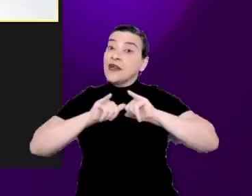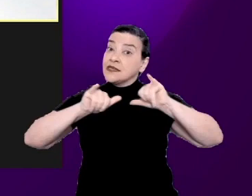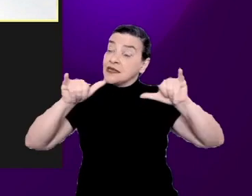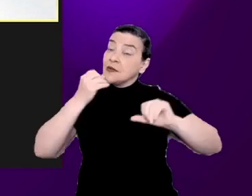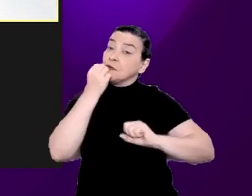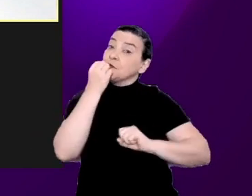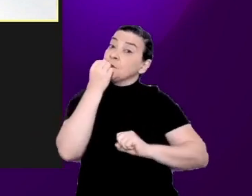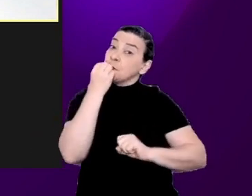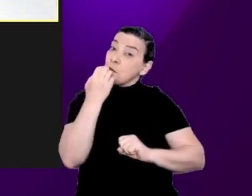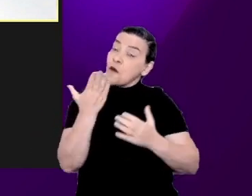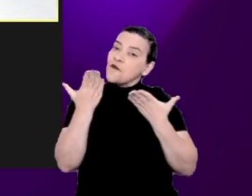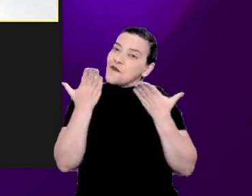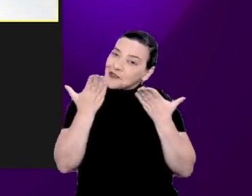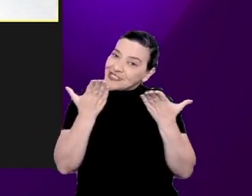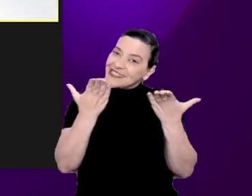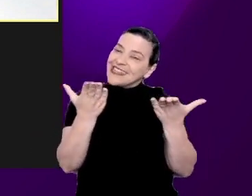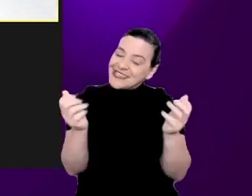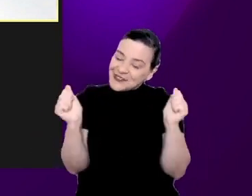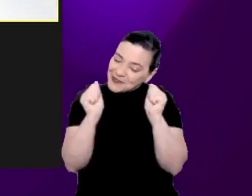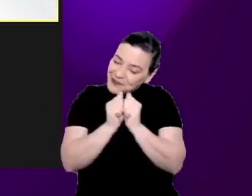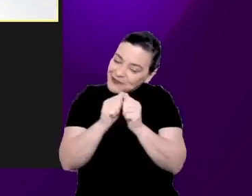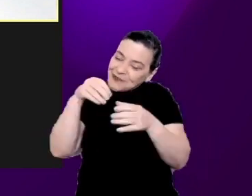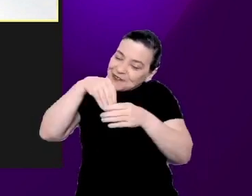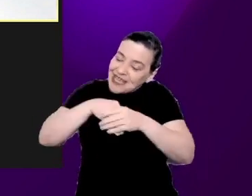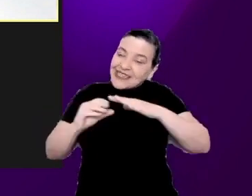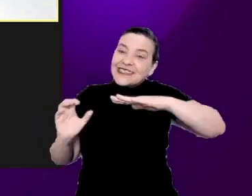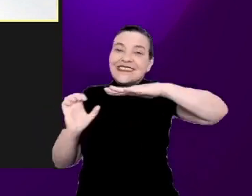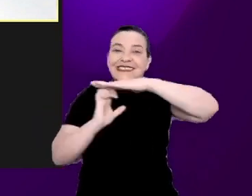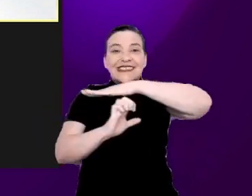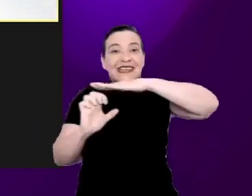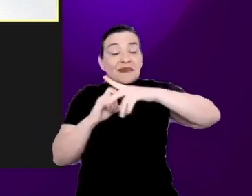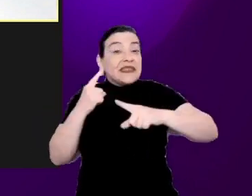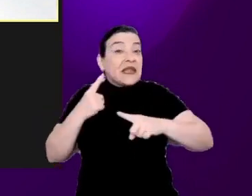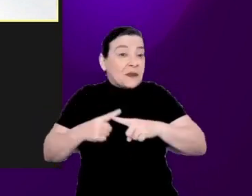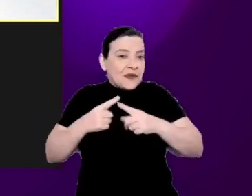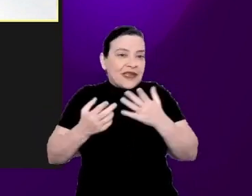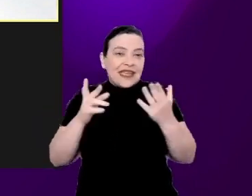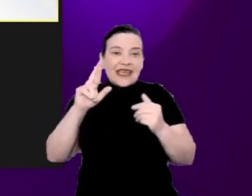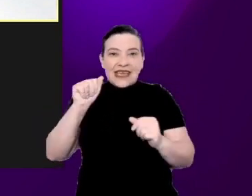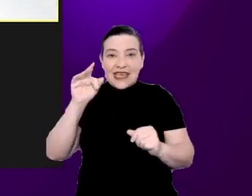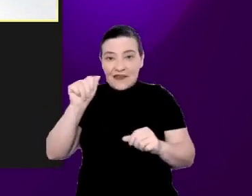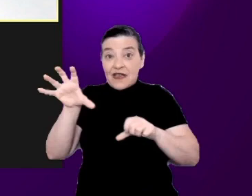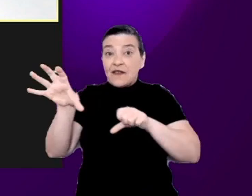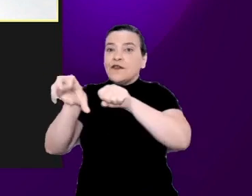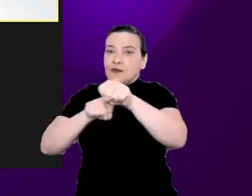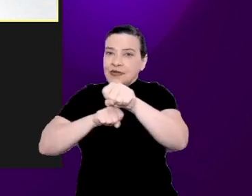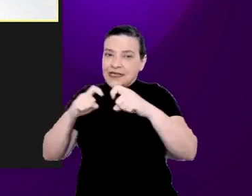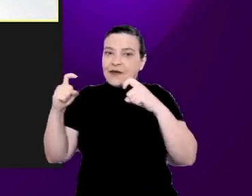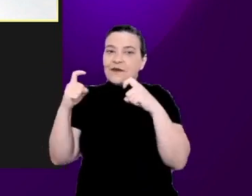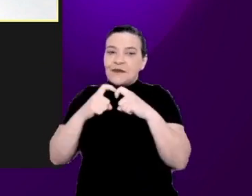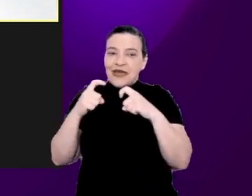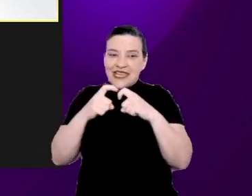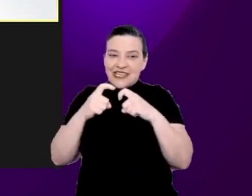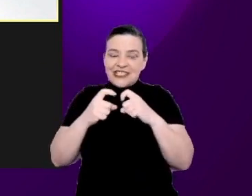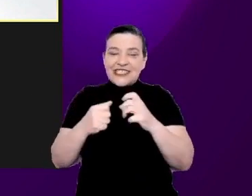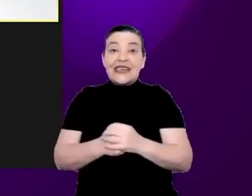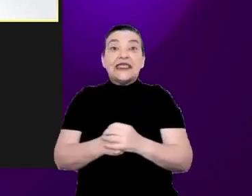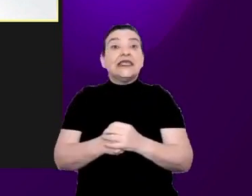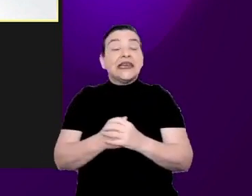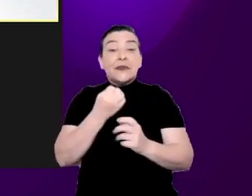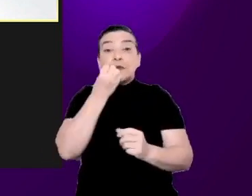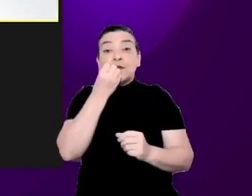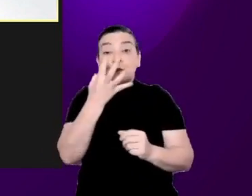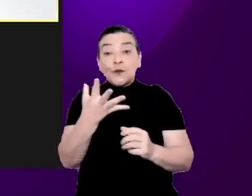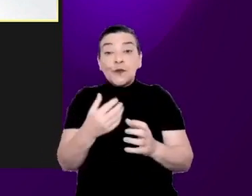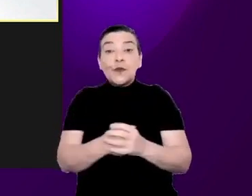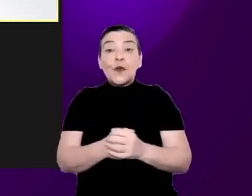uma pessoa como você dentro da empresa, porque, para quem não sabe, a Rafa ela tem formação médica, ela é médica, né? E é muito bom